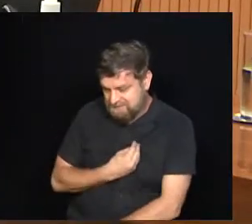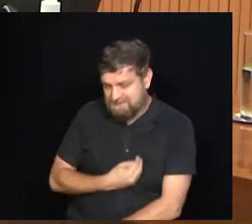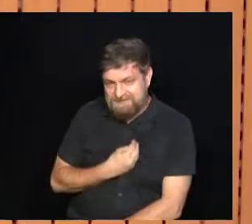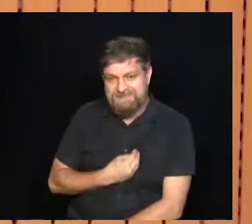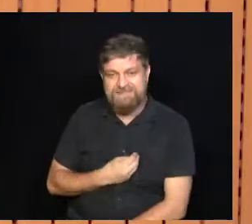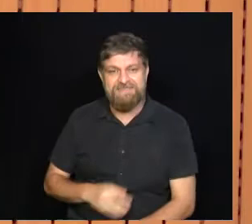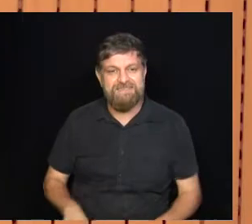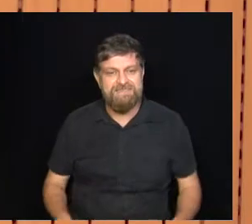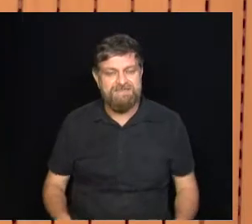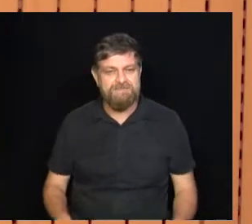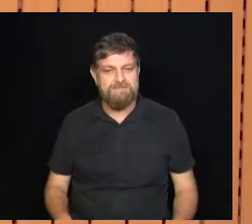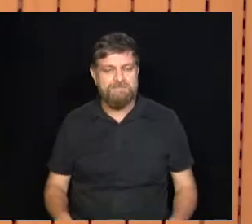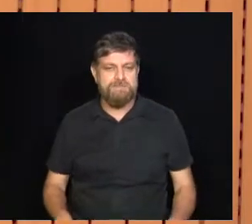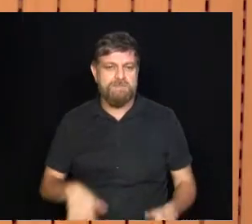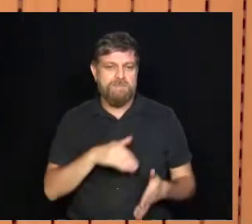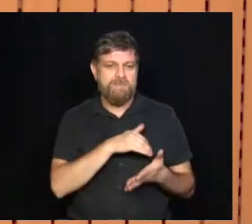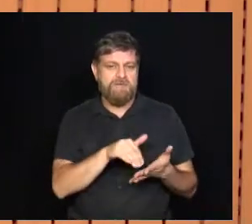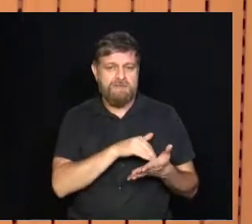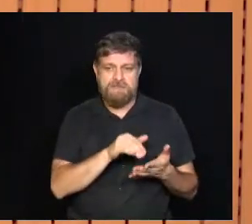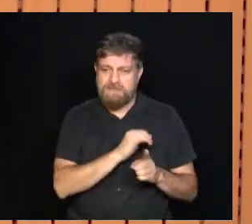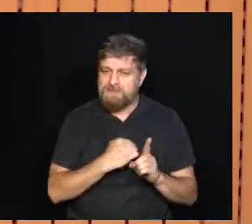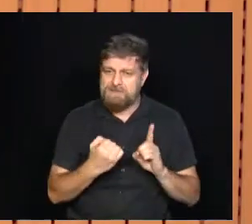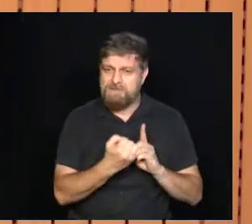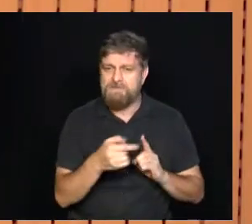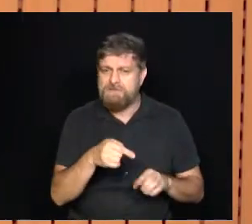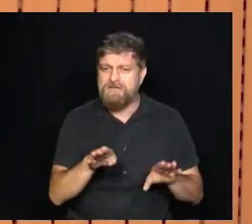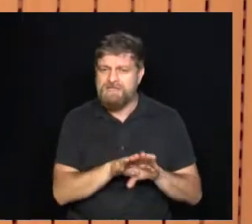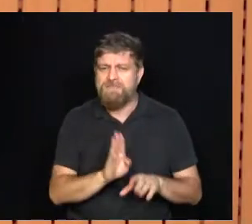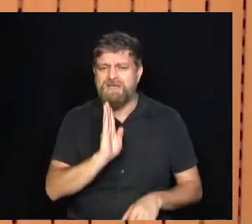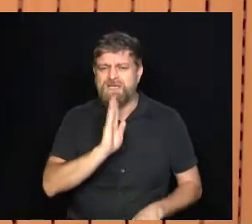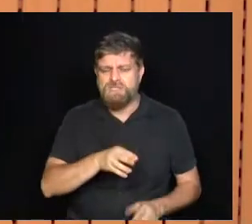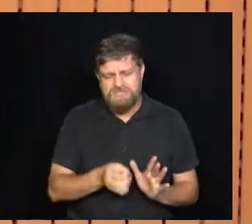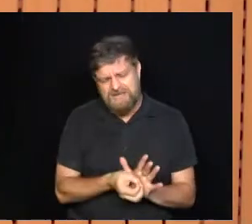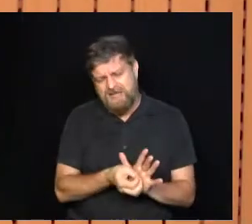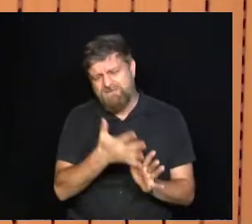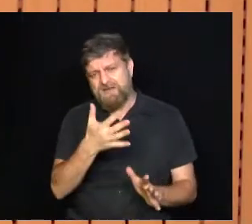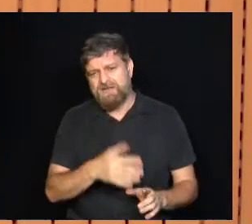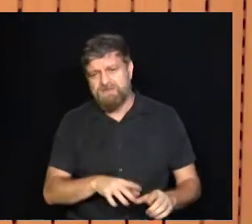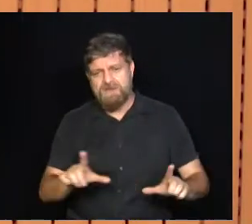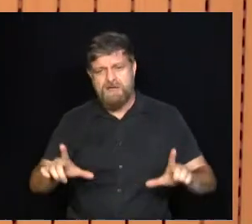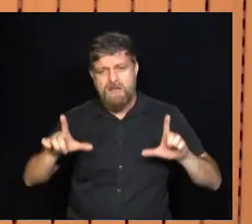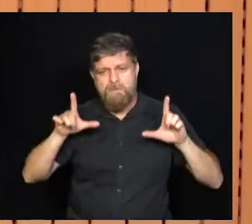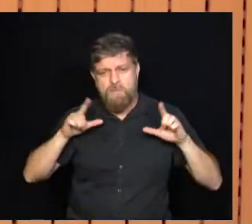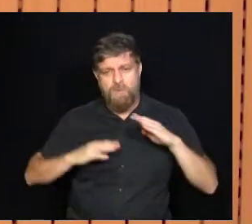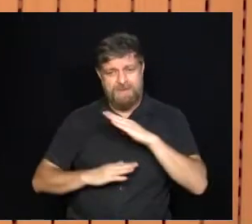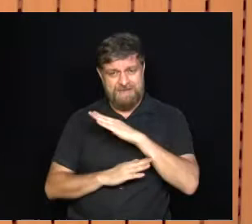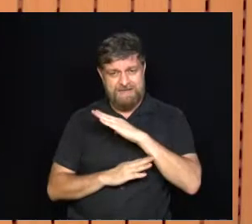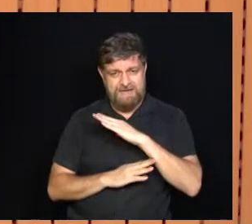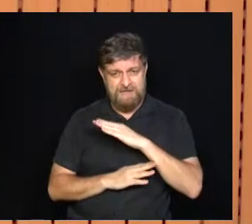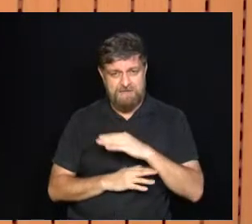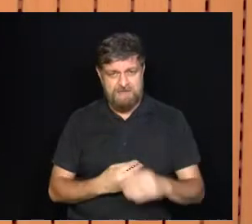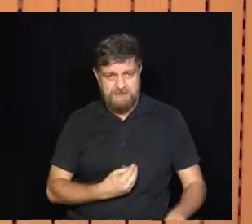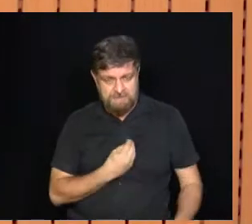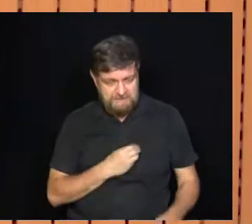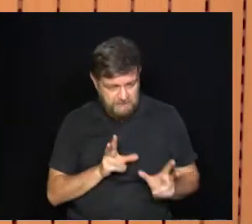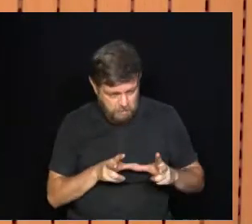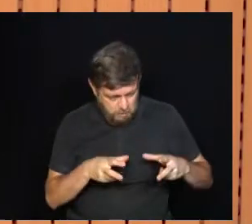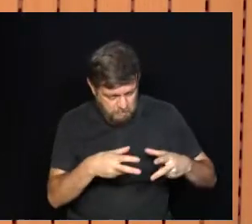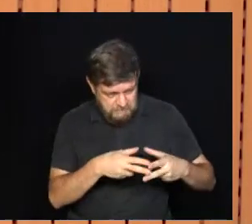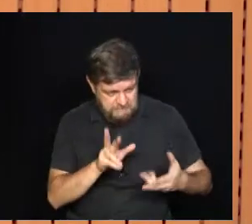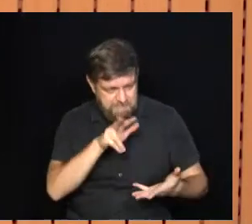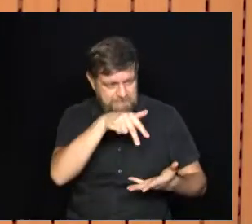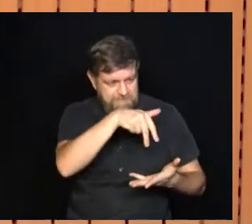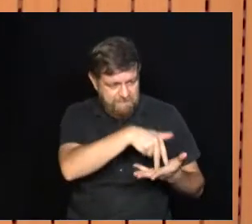pouquinho. E secretária é a mesma coisa, a secretária também já veio aqui, nossa, acho que na Câmara em várias comissões. Se eu não estou enganado aqui, acho que